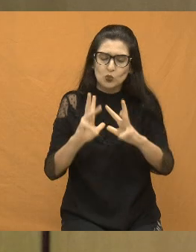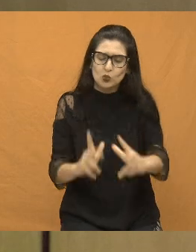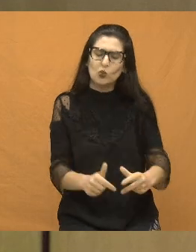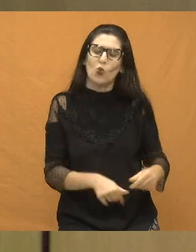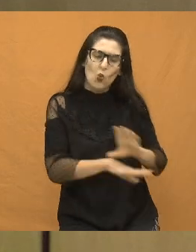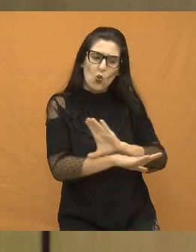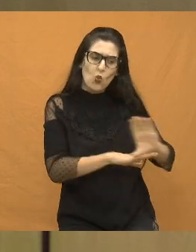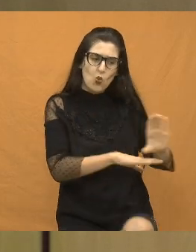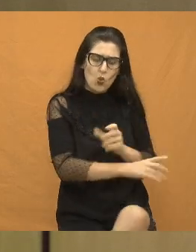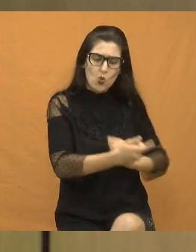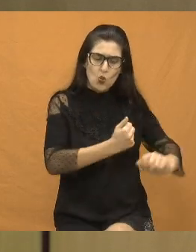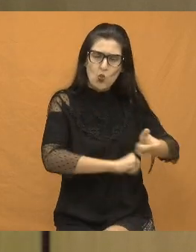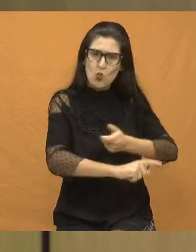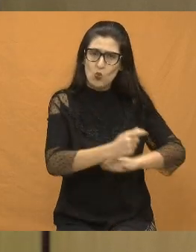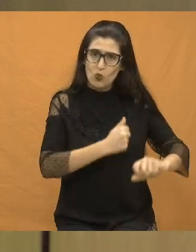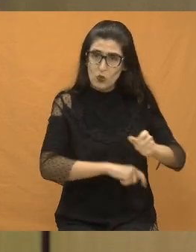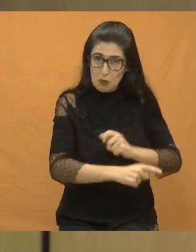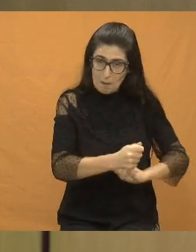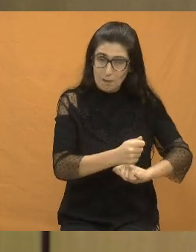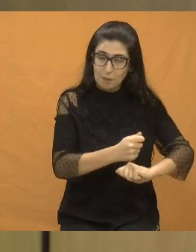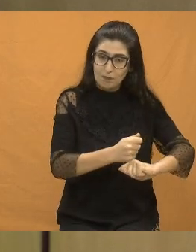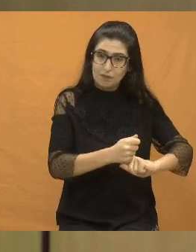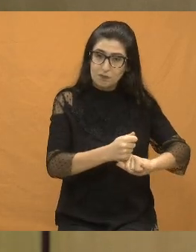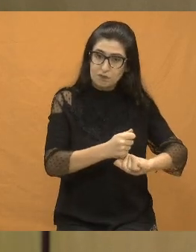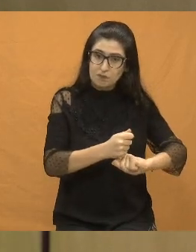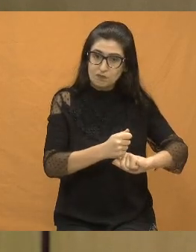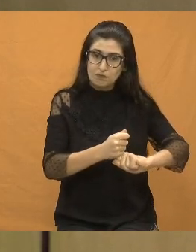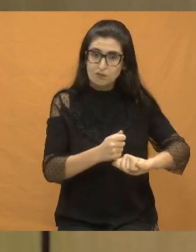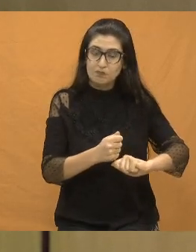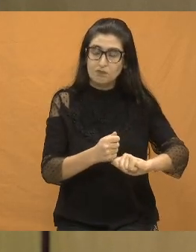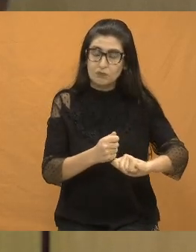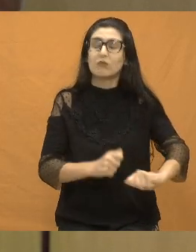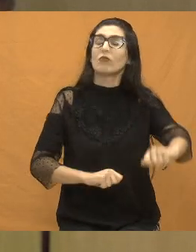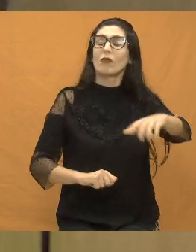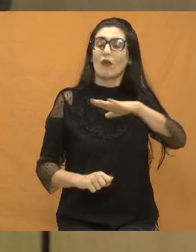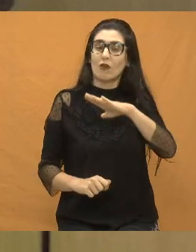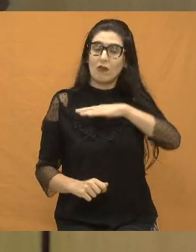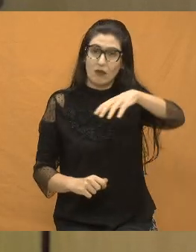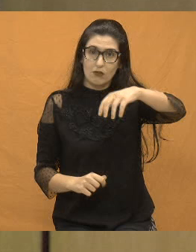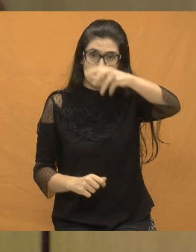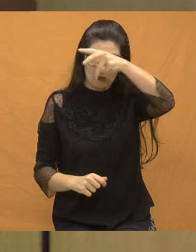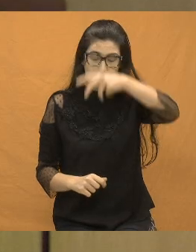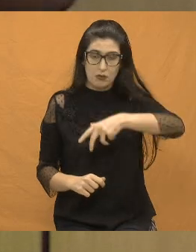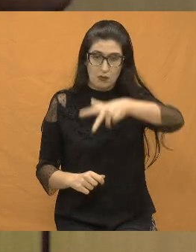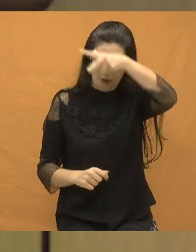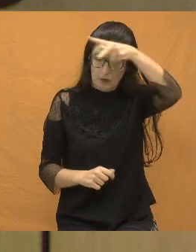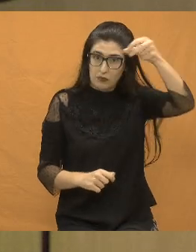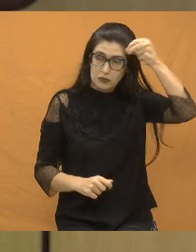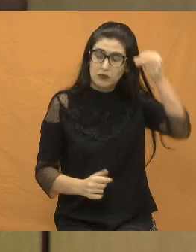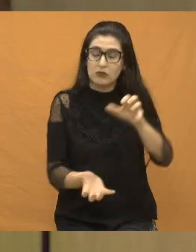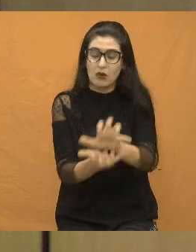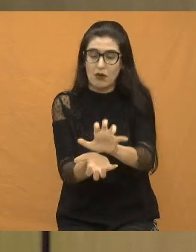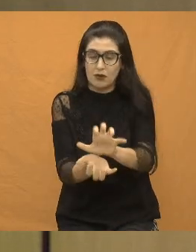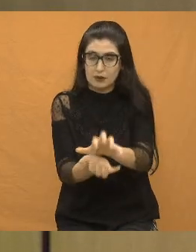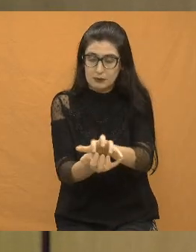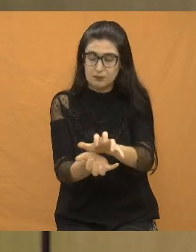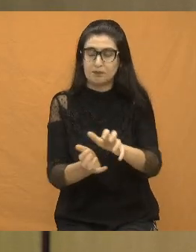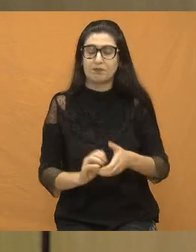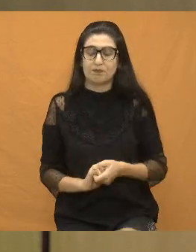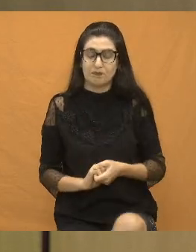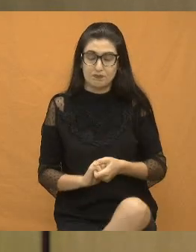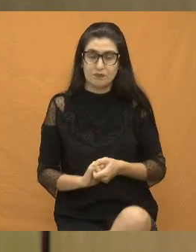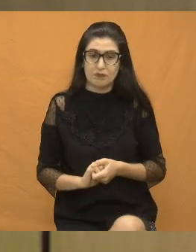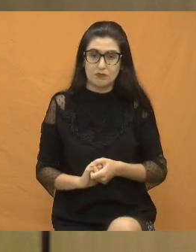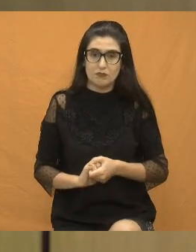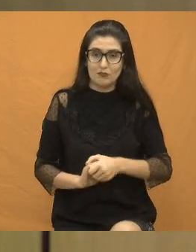nosso Sistema de Finanças, Orçamento e Metas Fiscais da Prefeitura de Jacareí. Aproveito nessa oportunidade para cumprimentar a